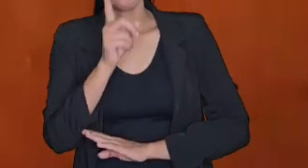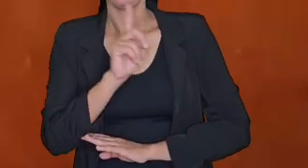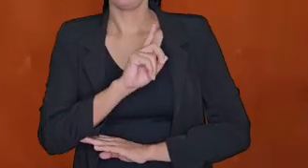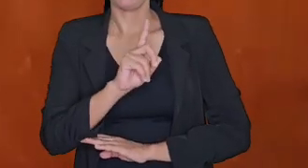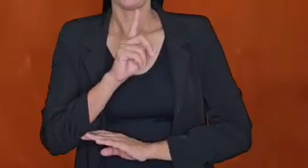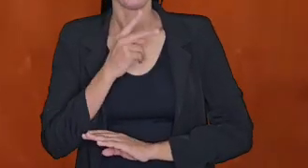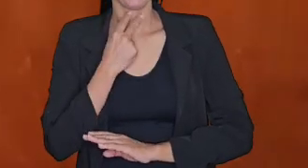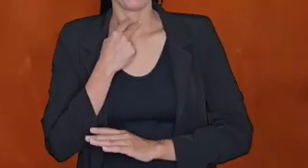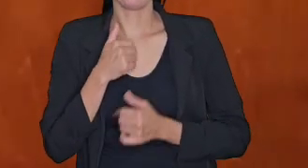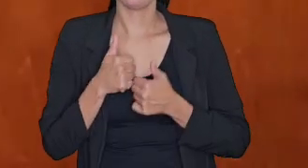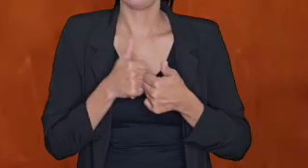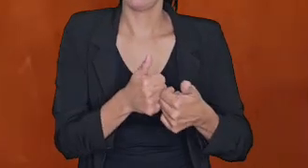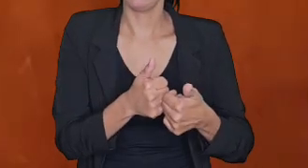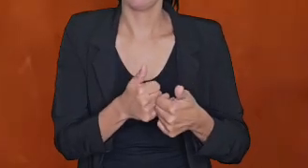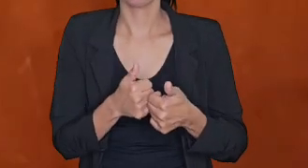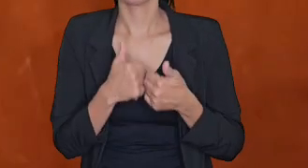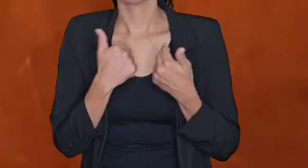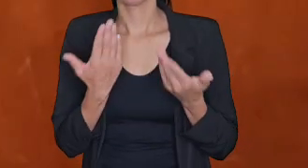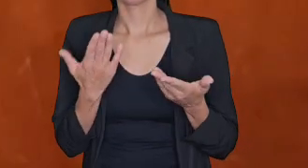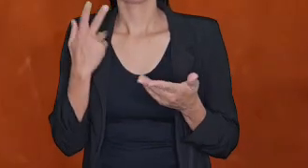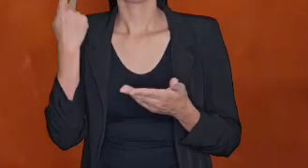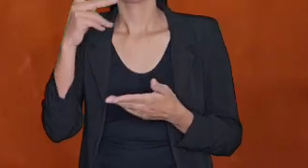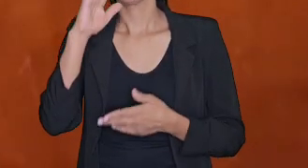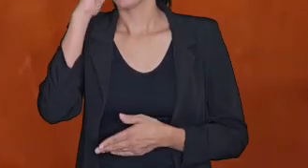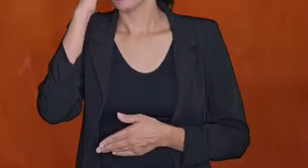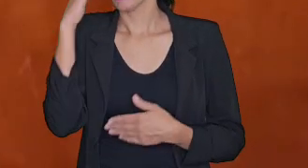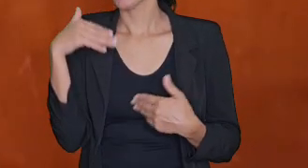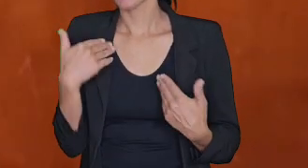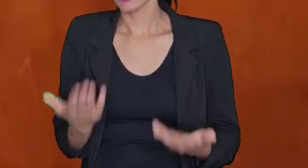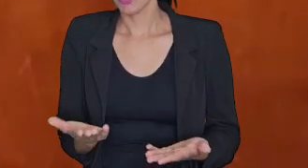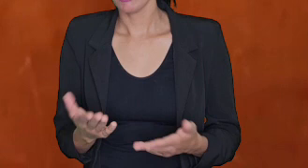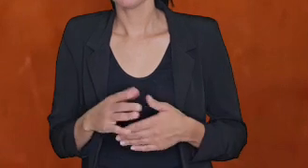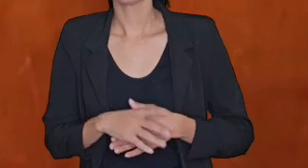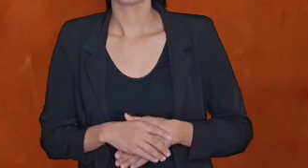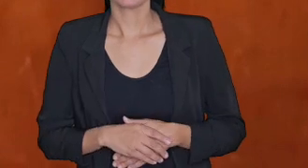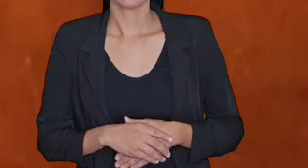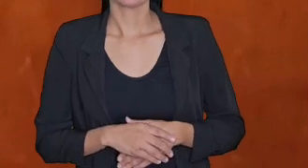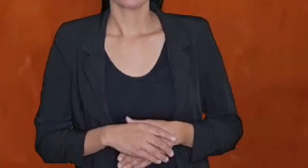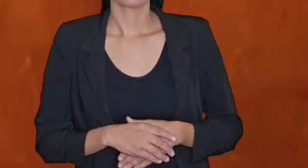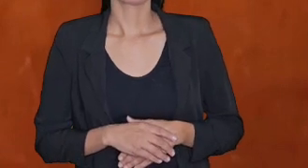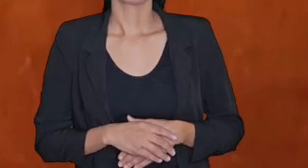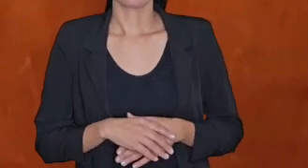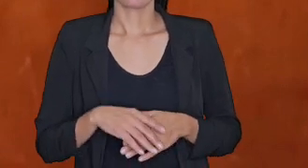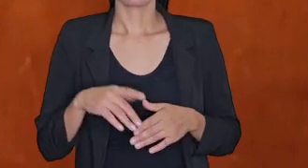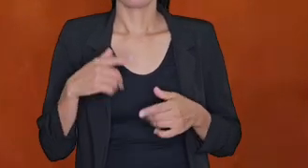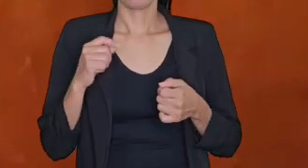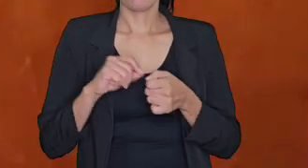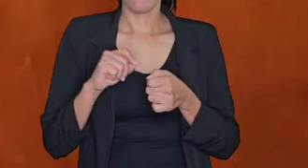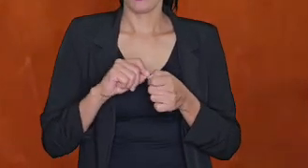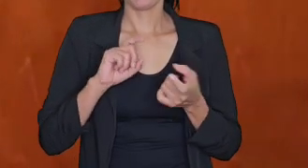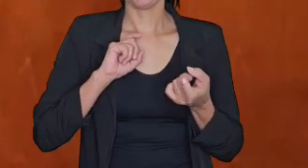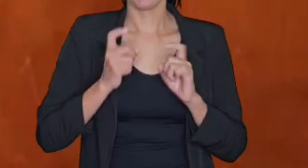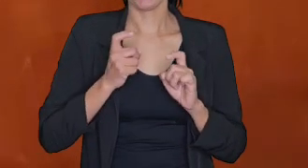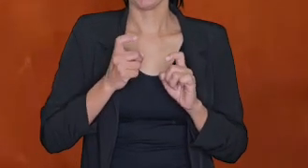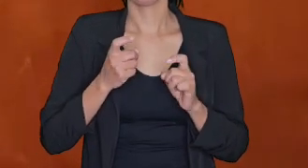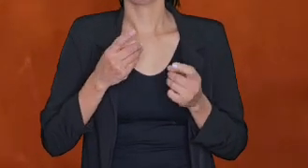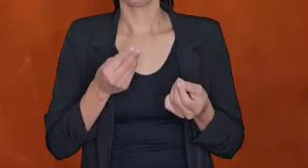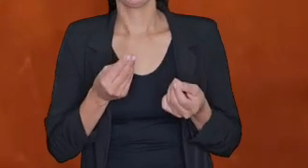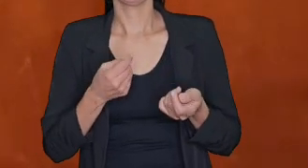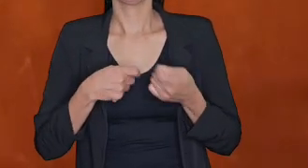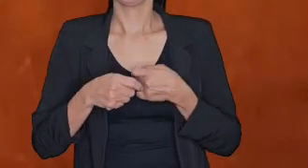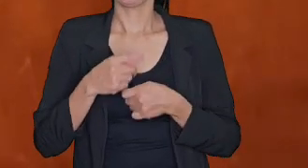que alto lá. Parece que não, né? Então, qual é a sua compreensão? Que